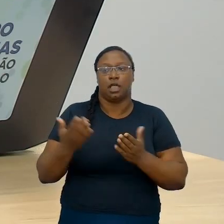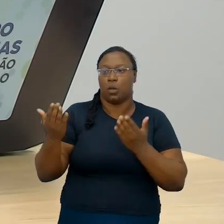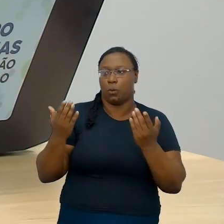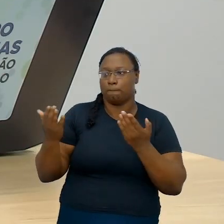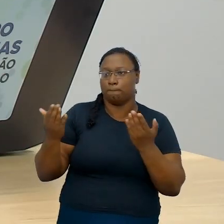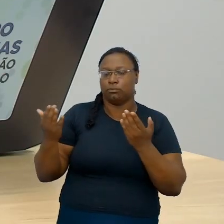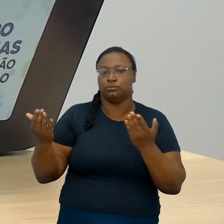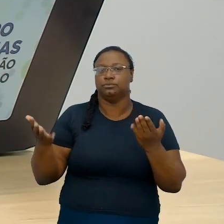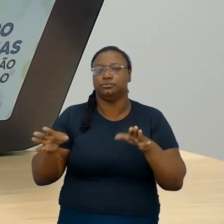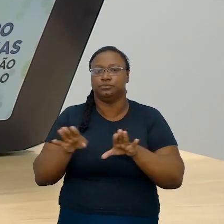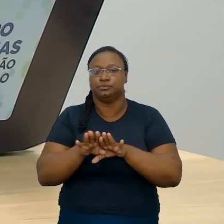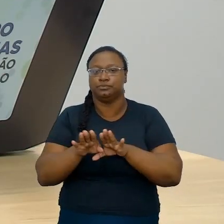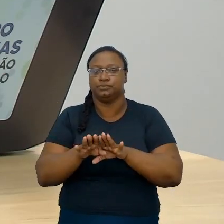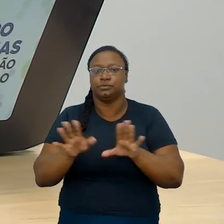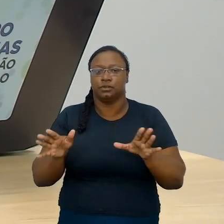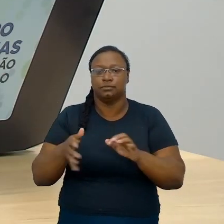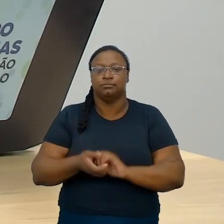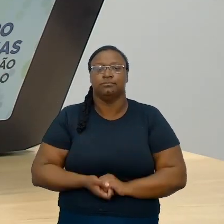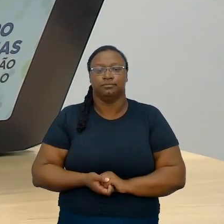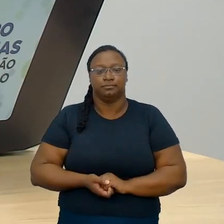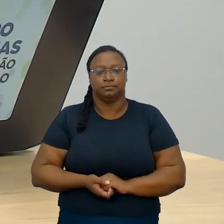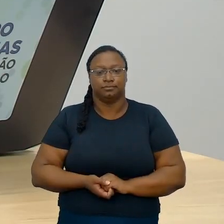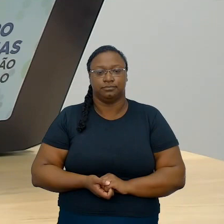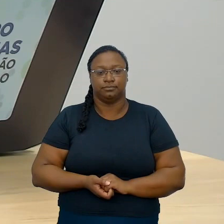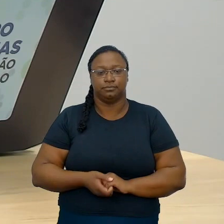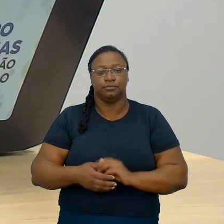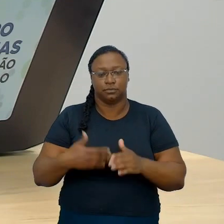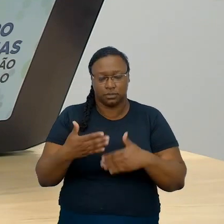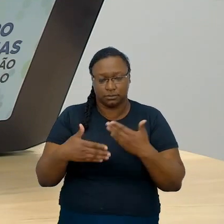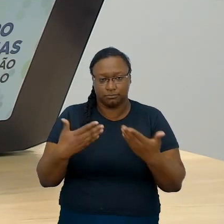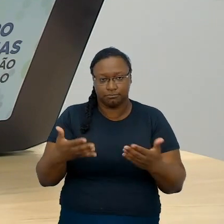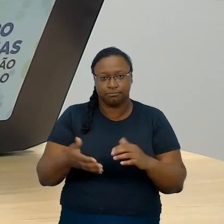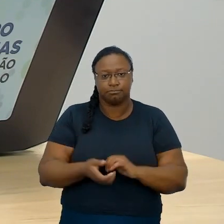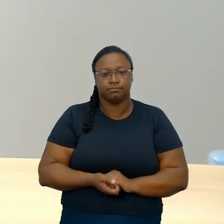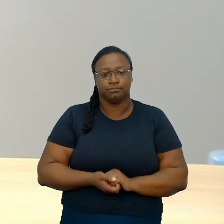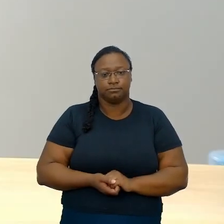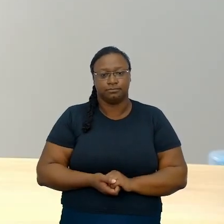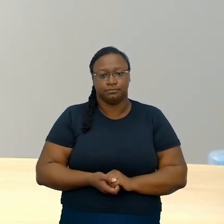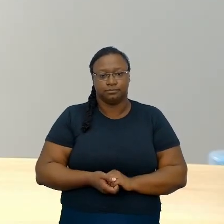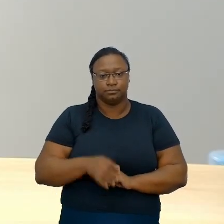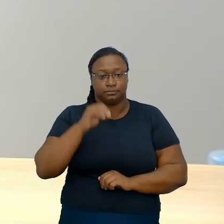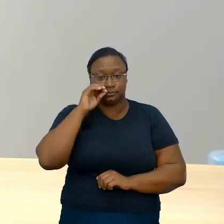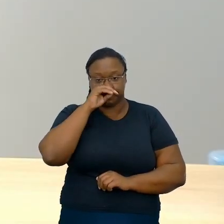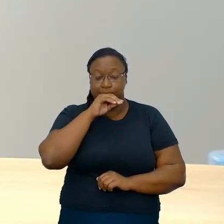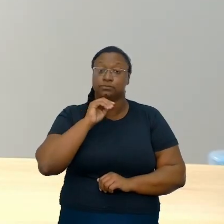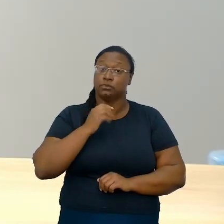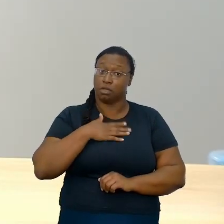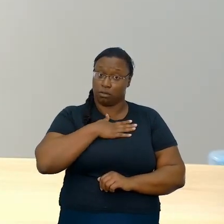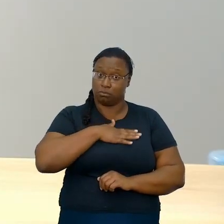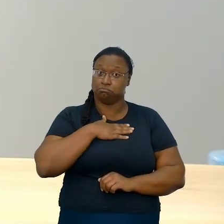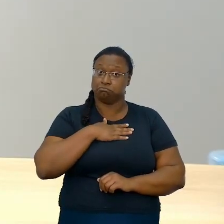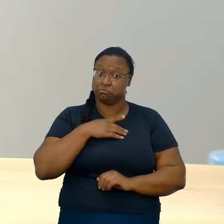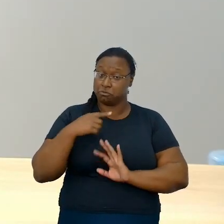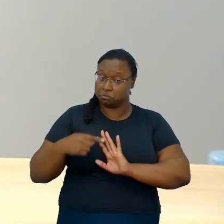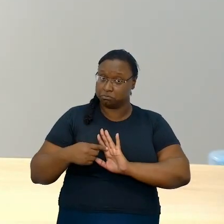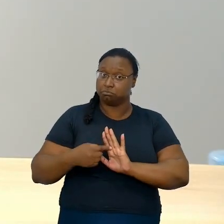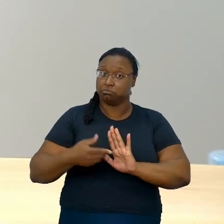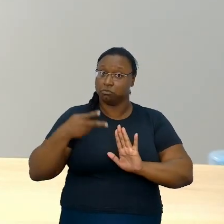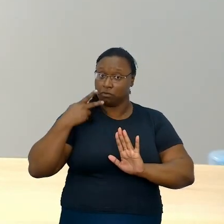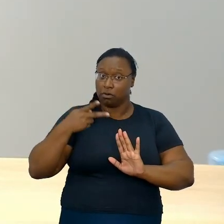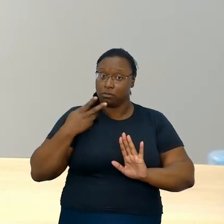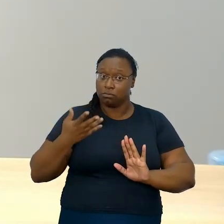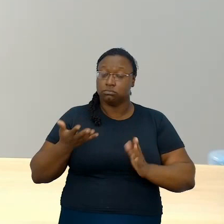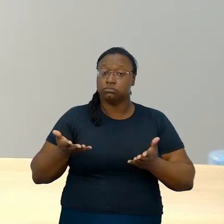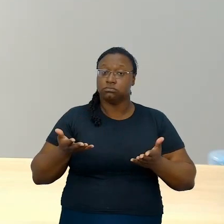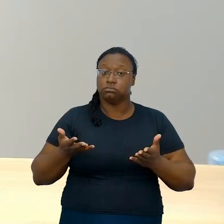né? Aí, dando sequência, Luiz. Pois é, Marcelo, gostei da sua pontuação, porque eu acho que a